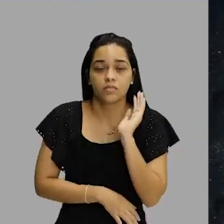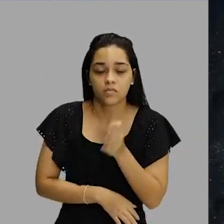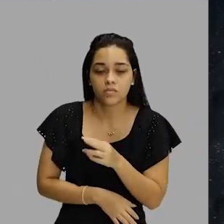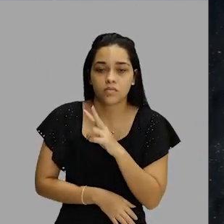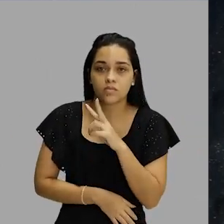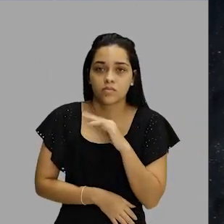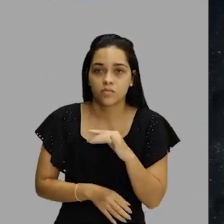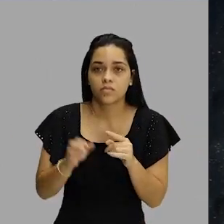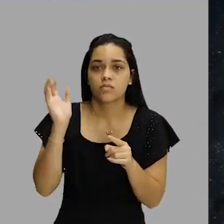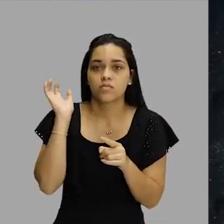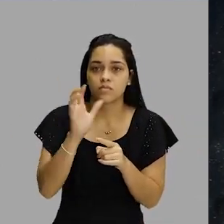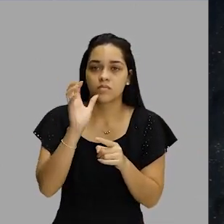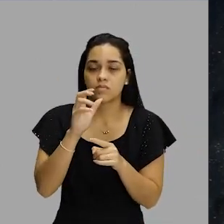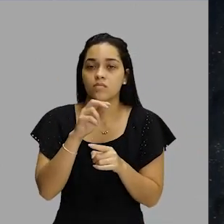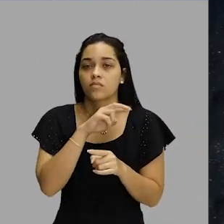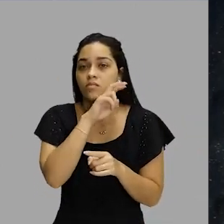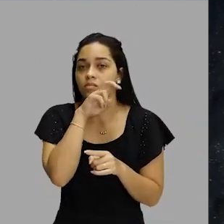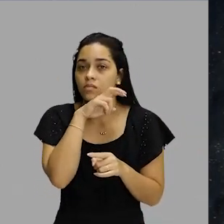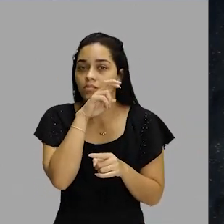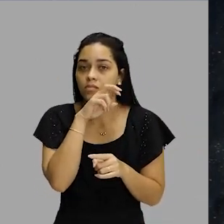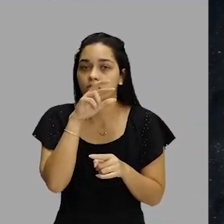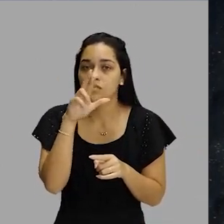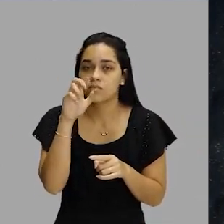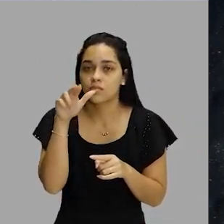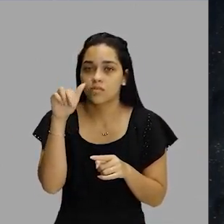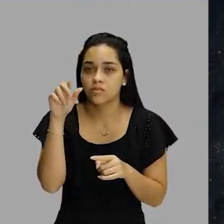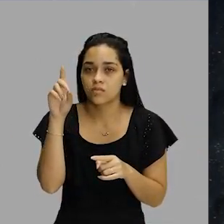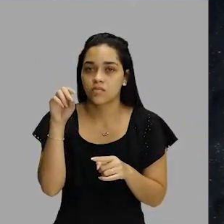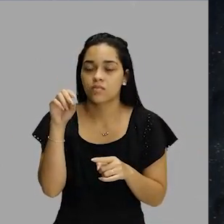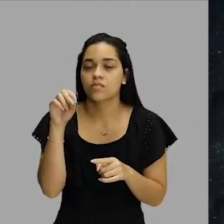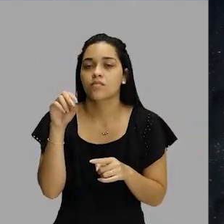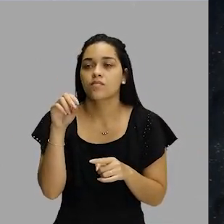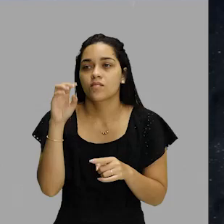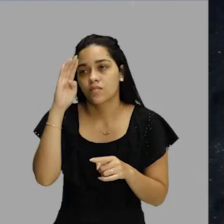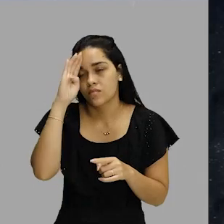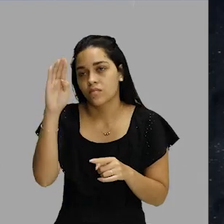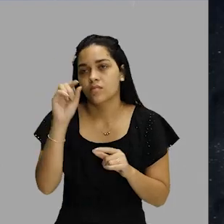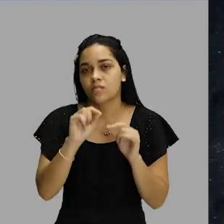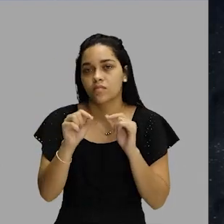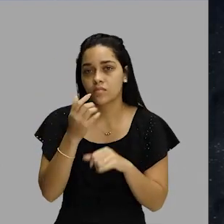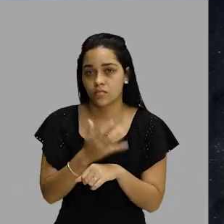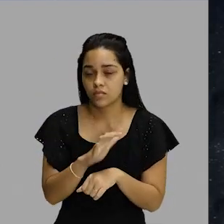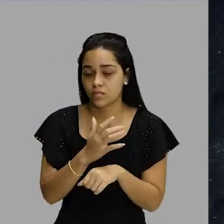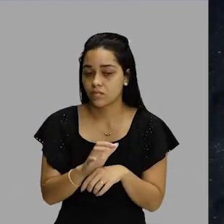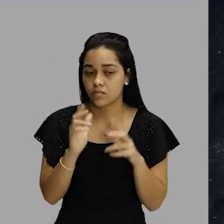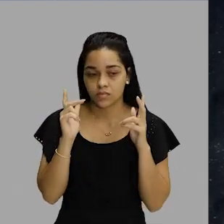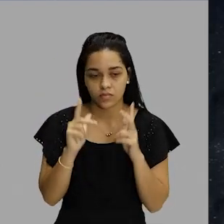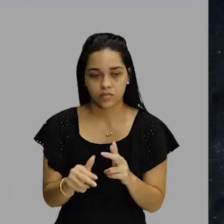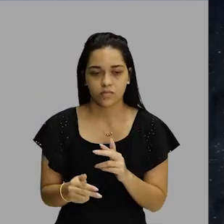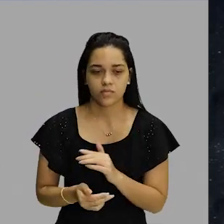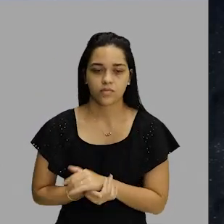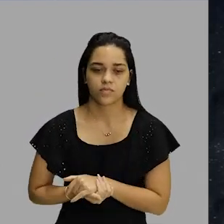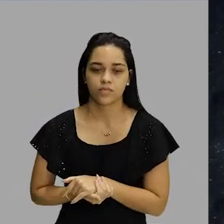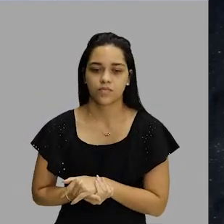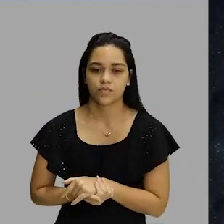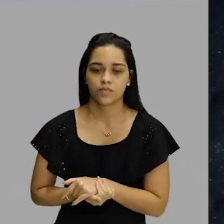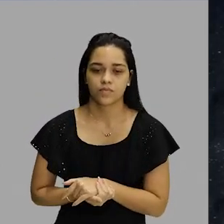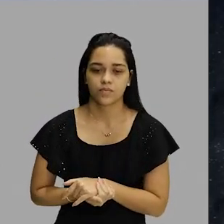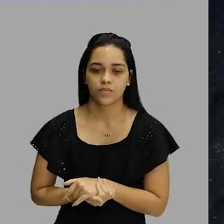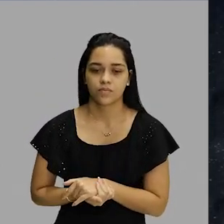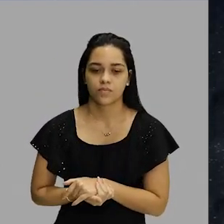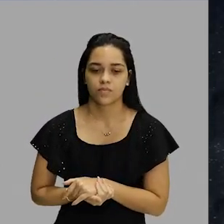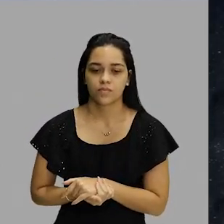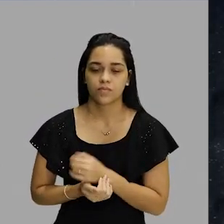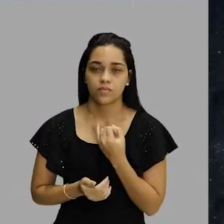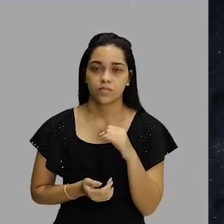ele vai atacar o veneno da cobra. Tá? Então, aqui o princípio é praticamente o mesmo. Né? Se